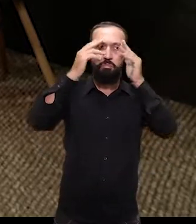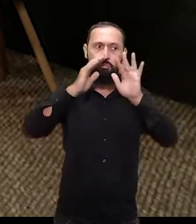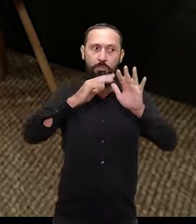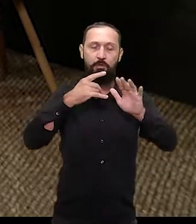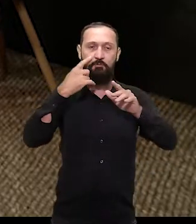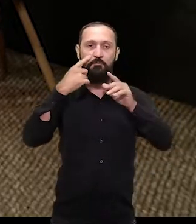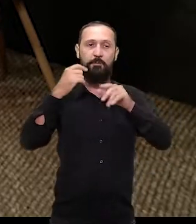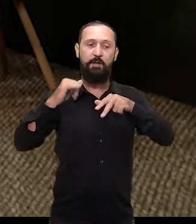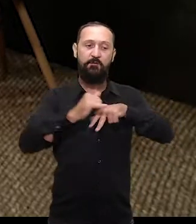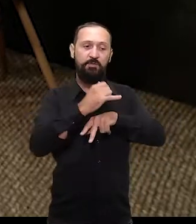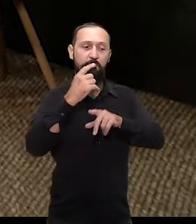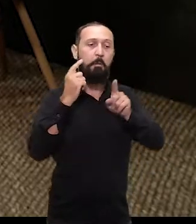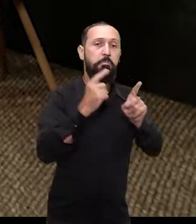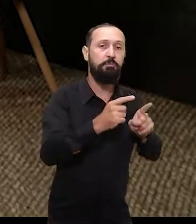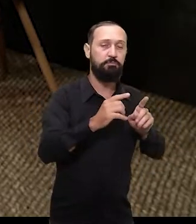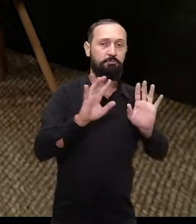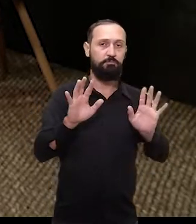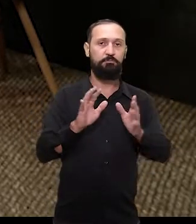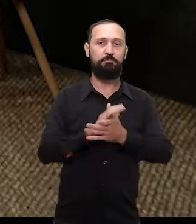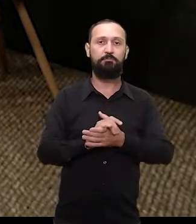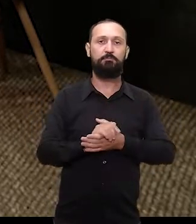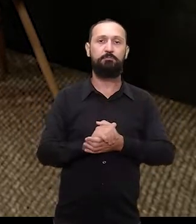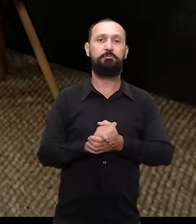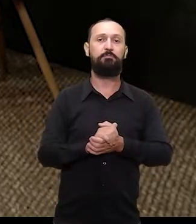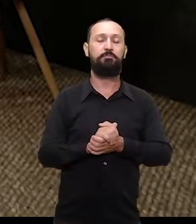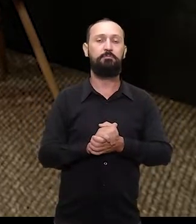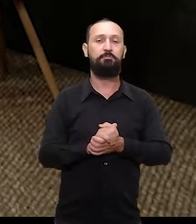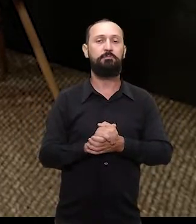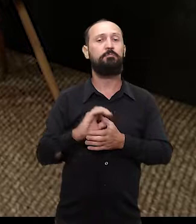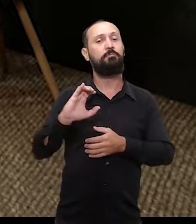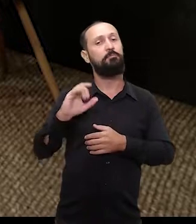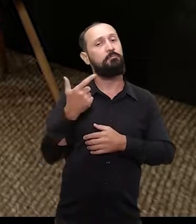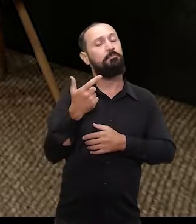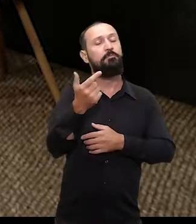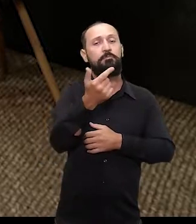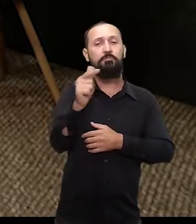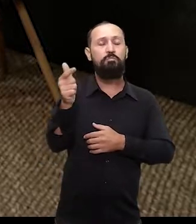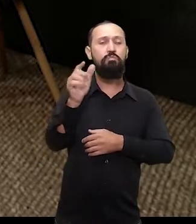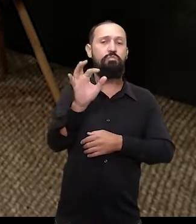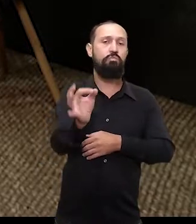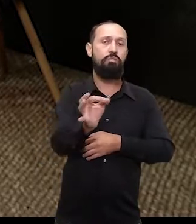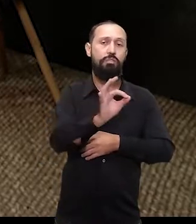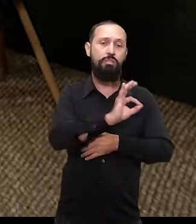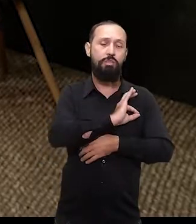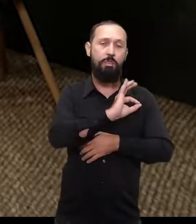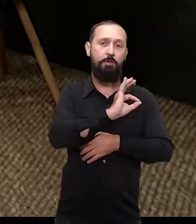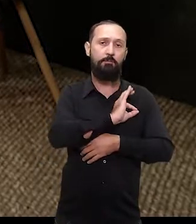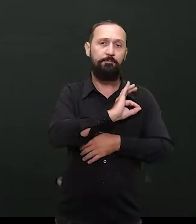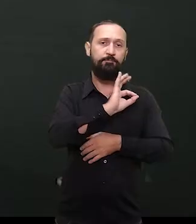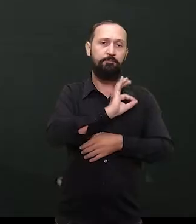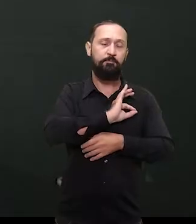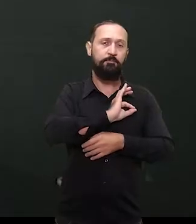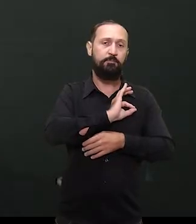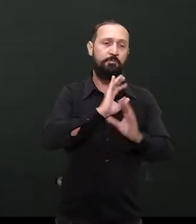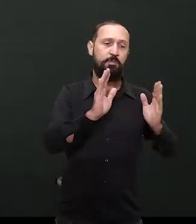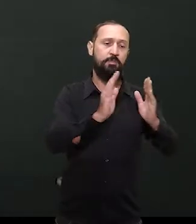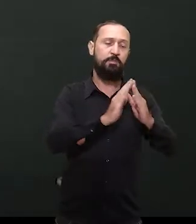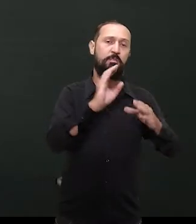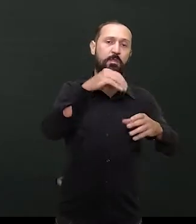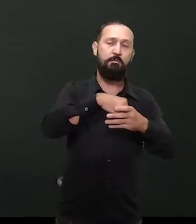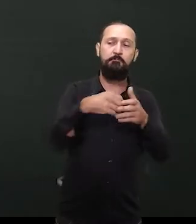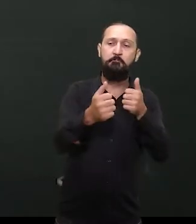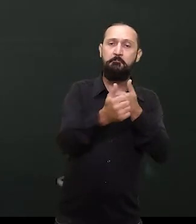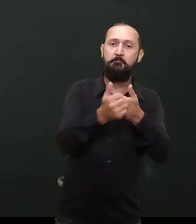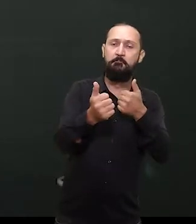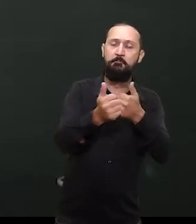importando mais a vítima um dos casos obviamente nós não temos um policial à disposição 24 horas